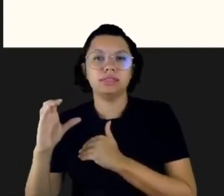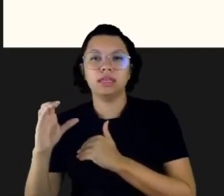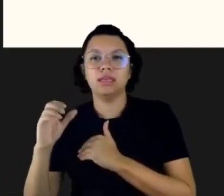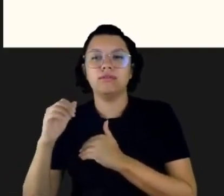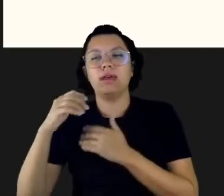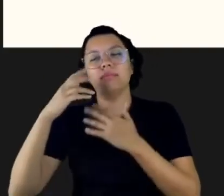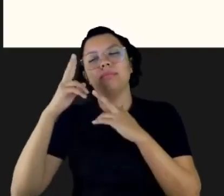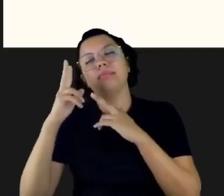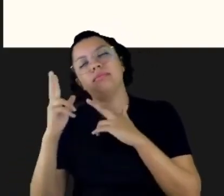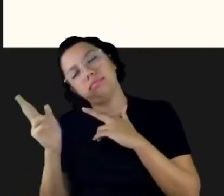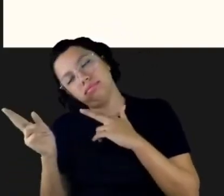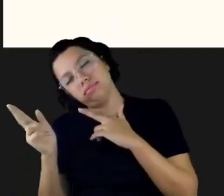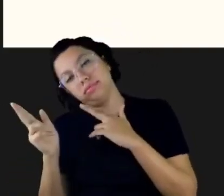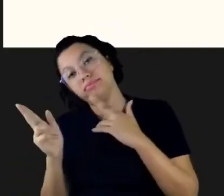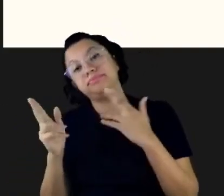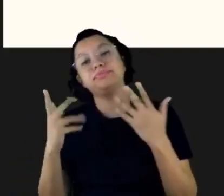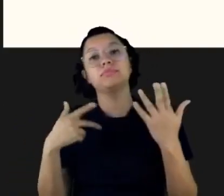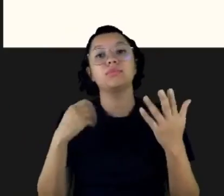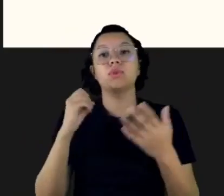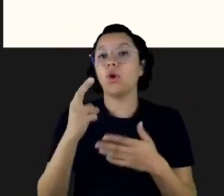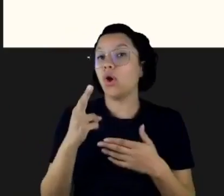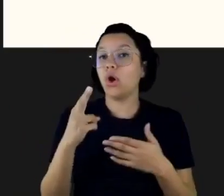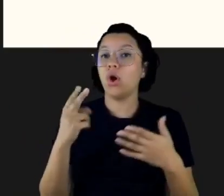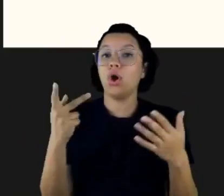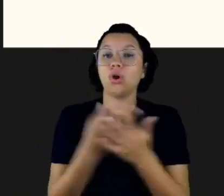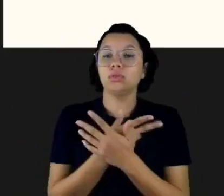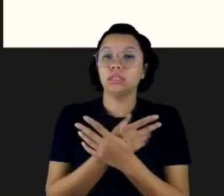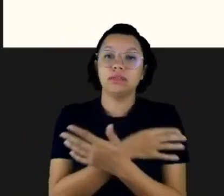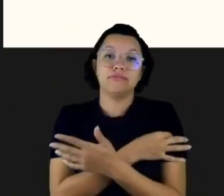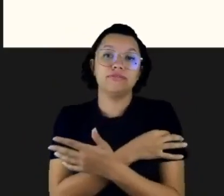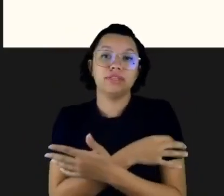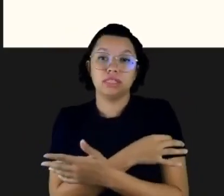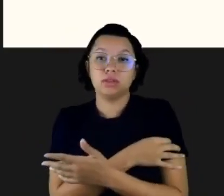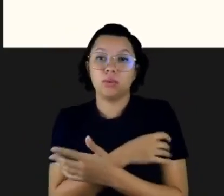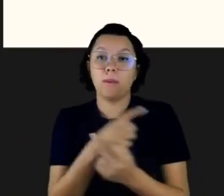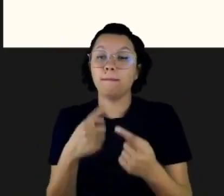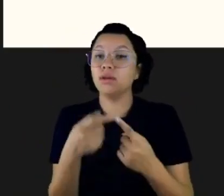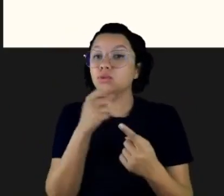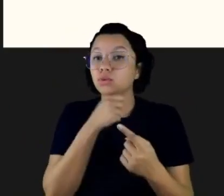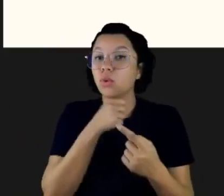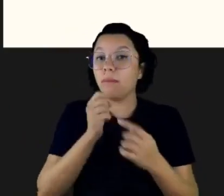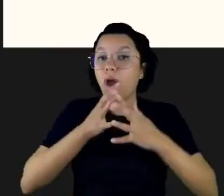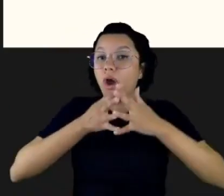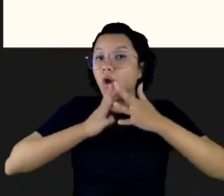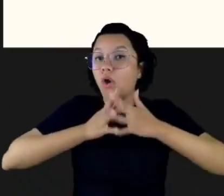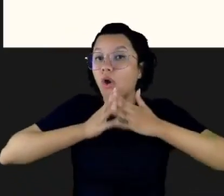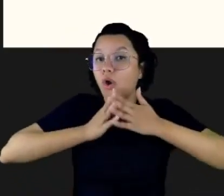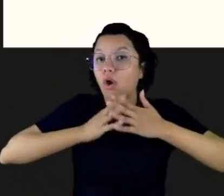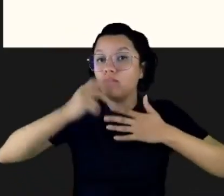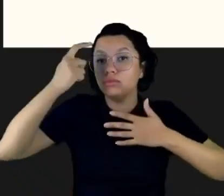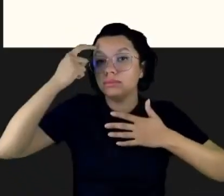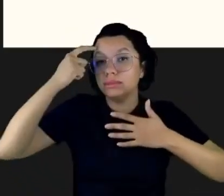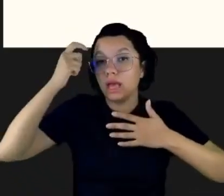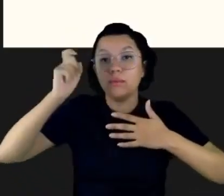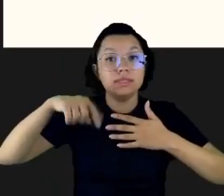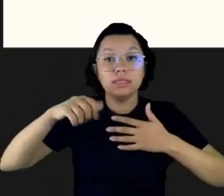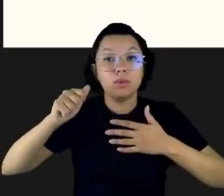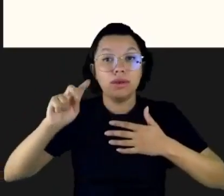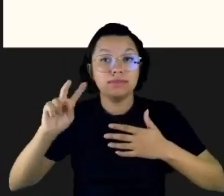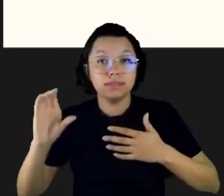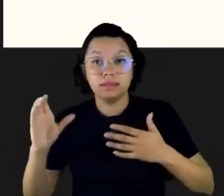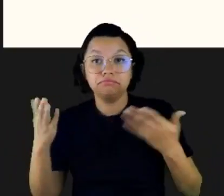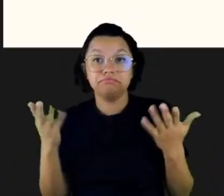ter sintomas físicos. O idoso pode ter uma confusão mental e ser um quadro de AVC,